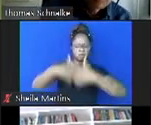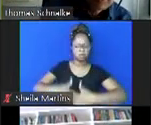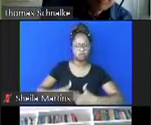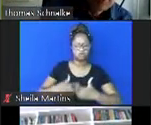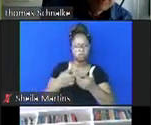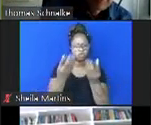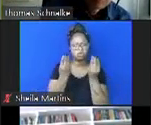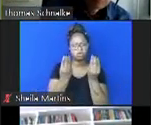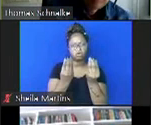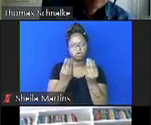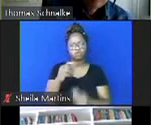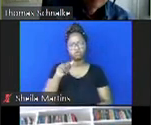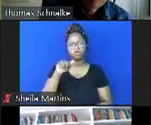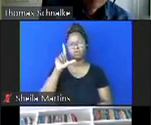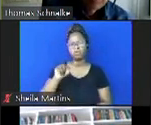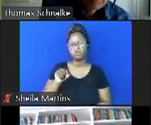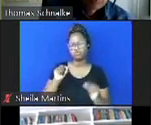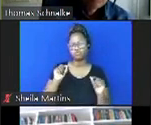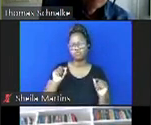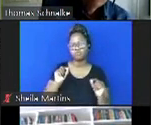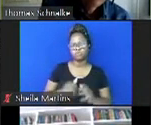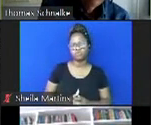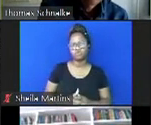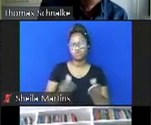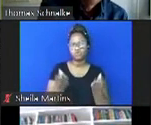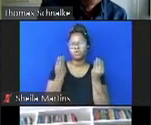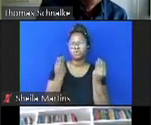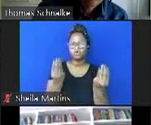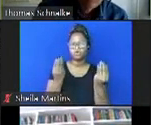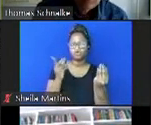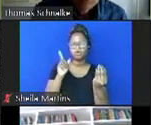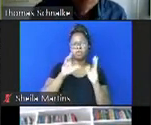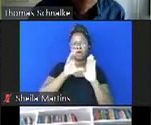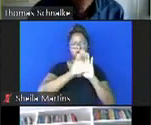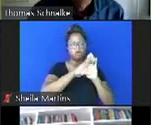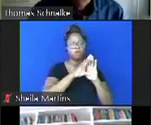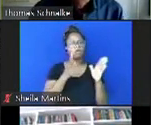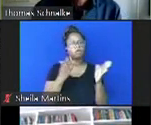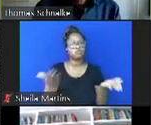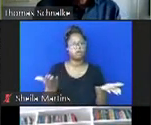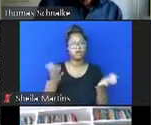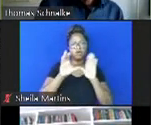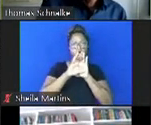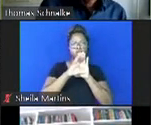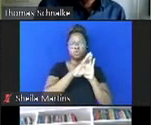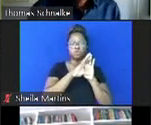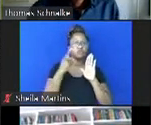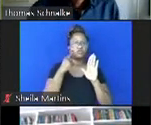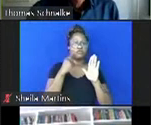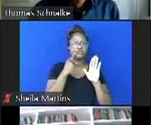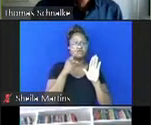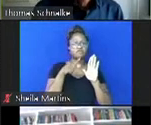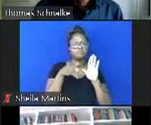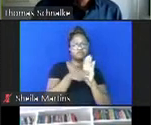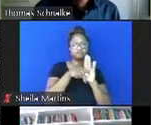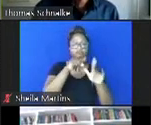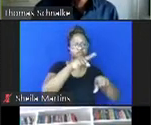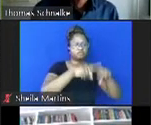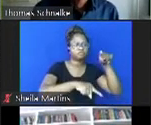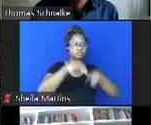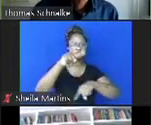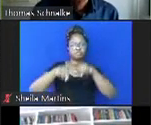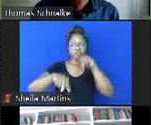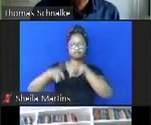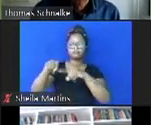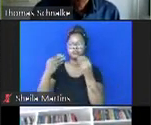que é: qual é o conceito dessas coleções? E o